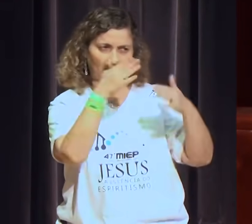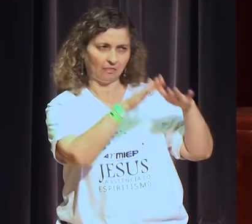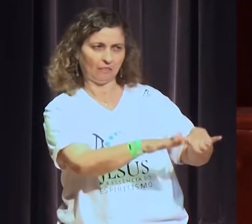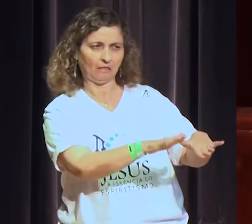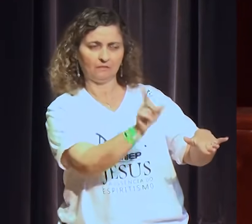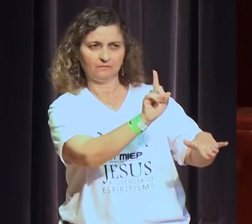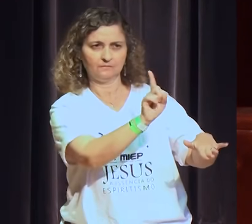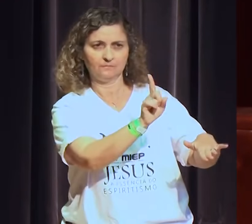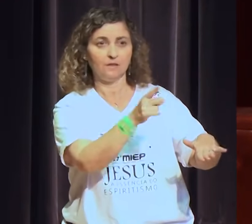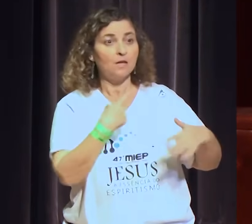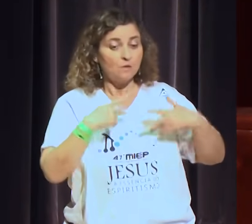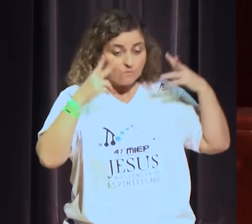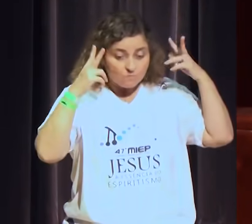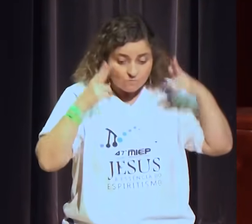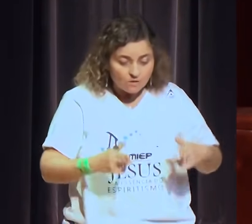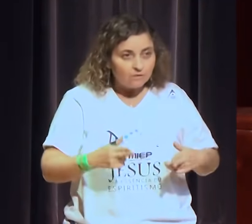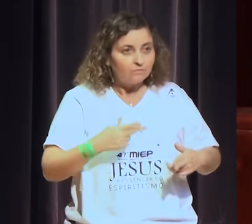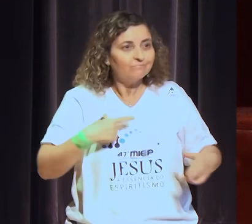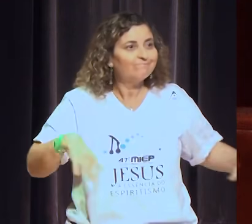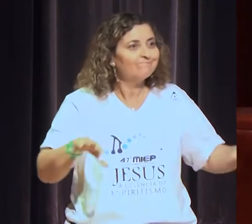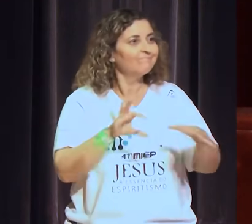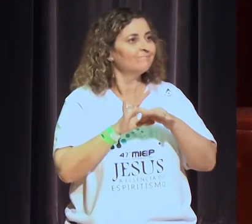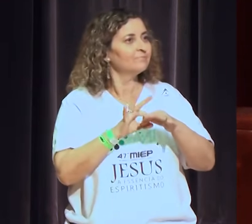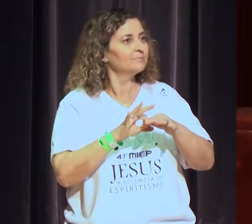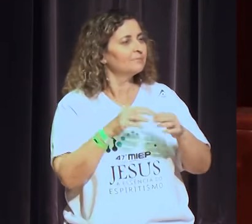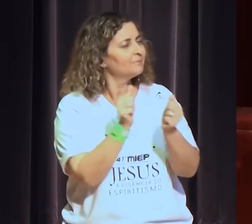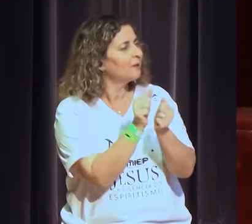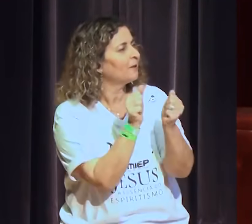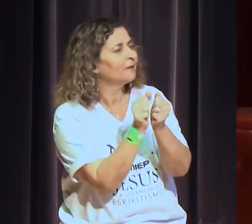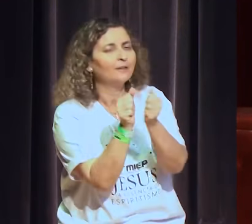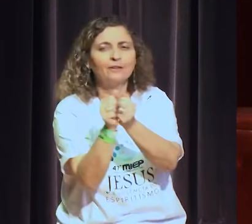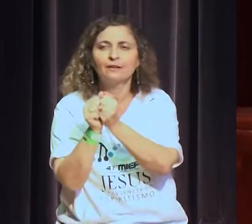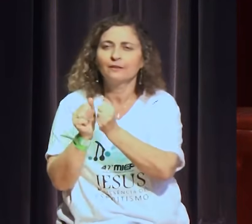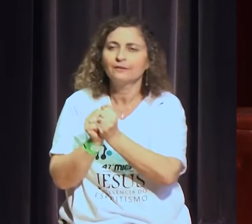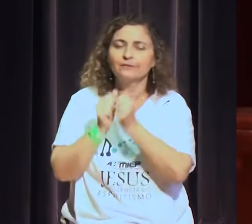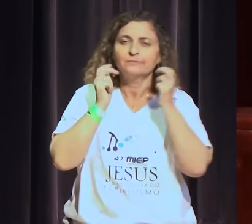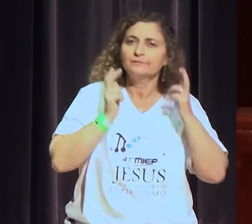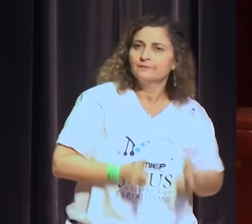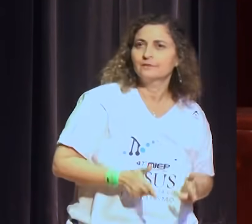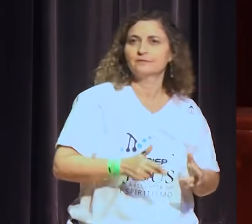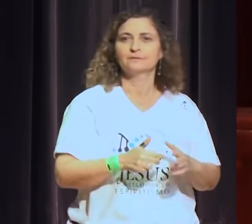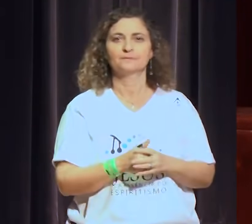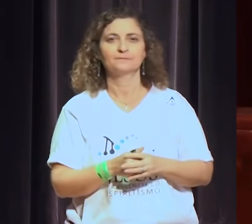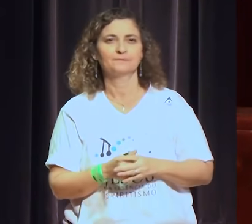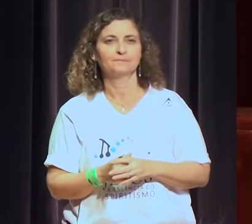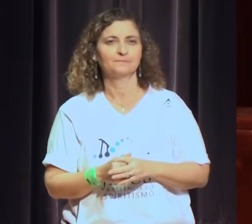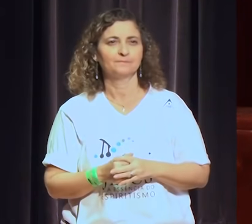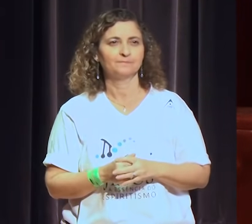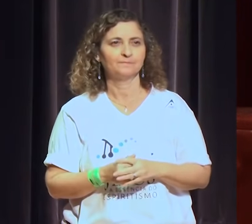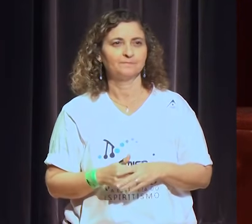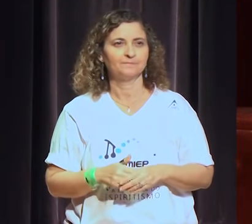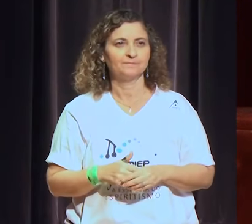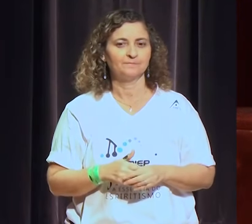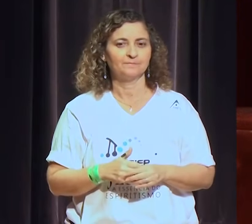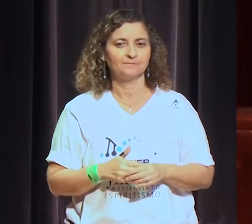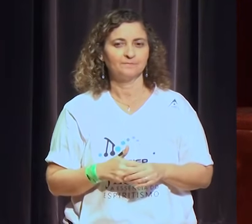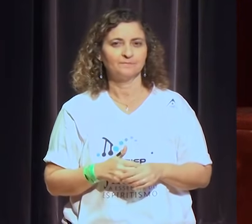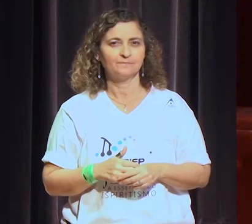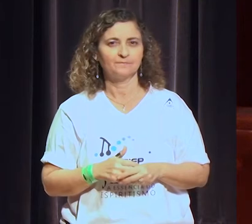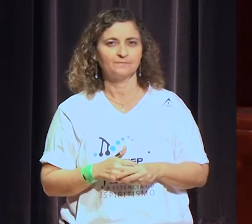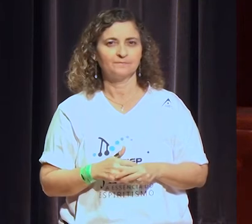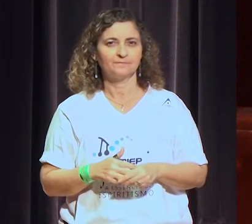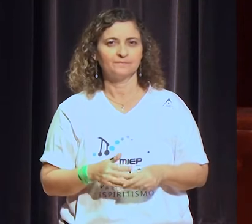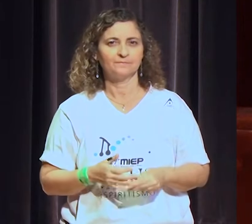Hã? Não quero te humilhar, não. Eu tô junto com você. Estamos juntos. Estamos juntos, nós estamos